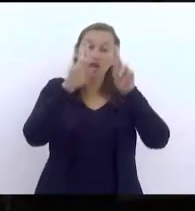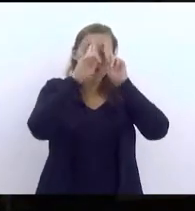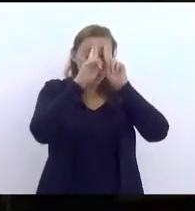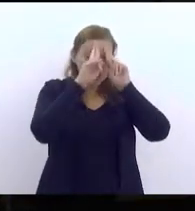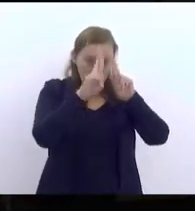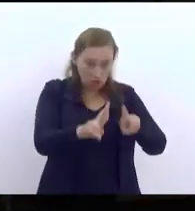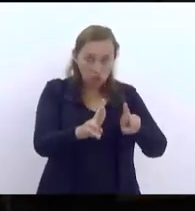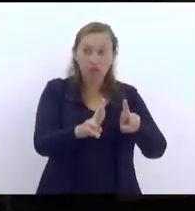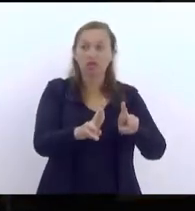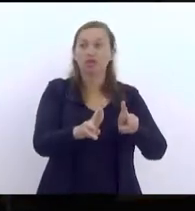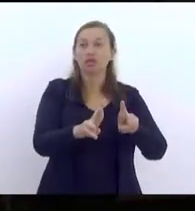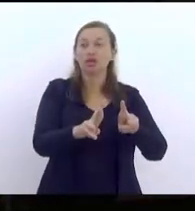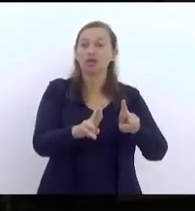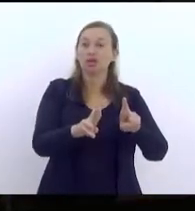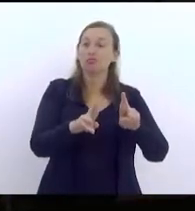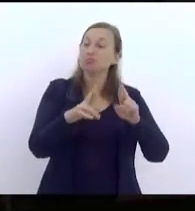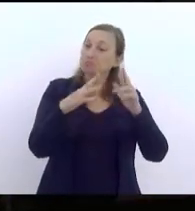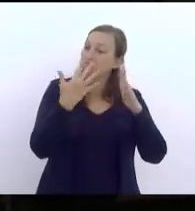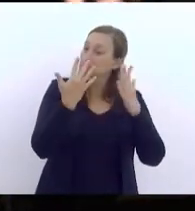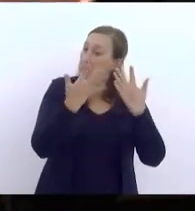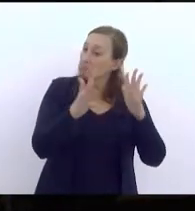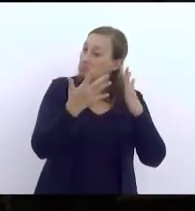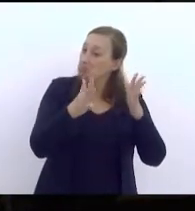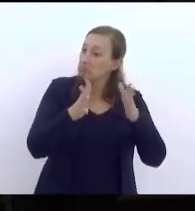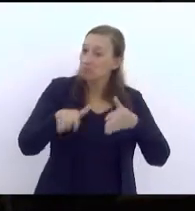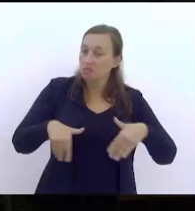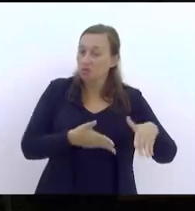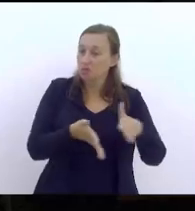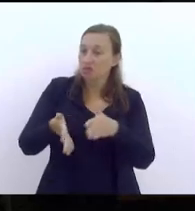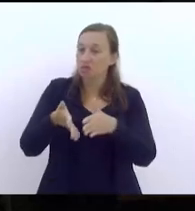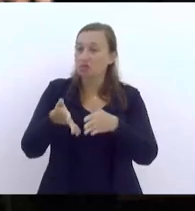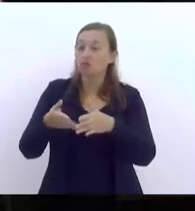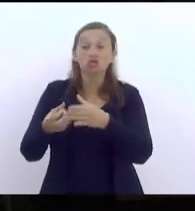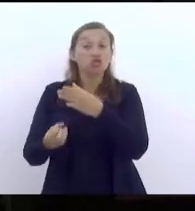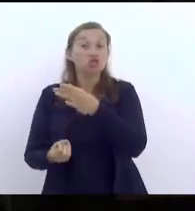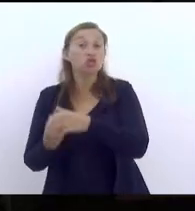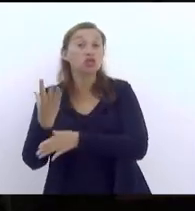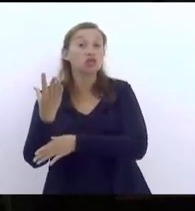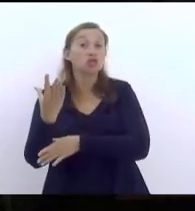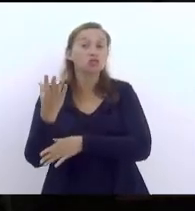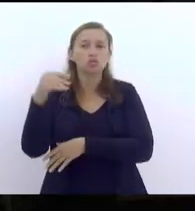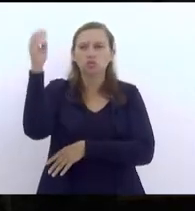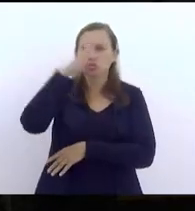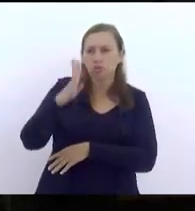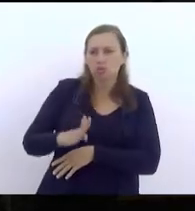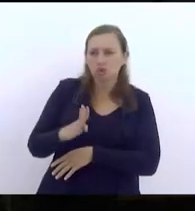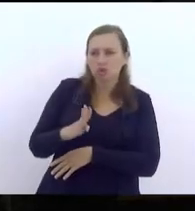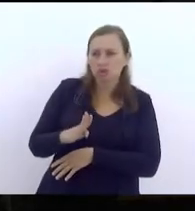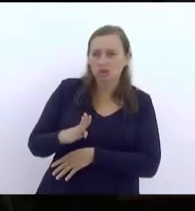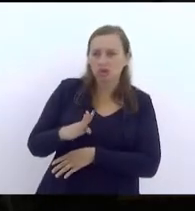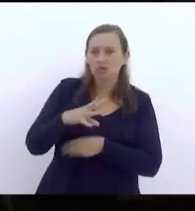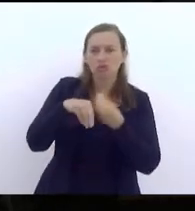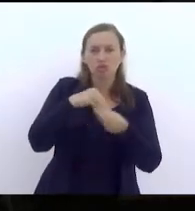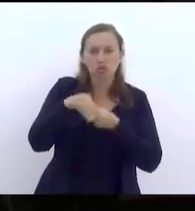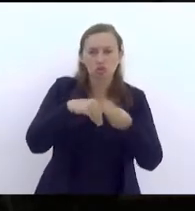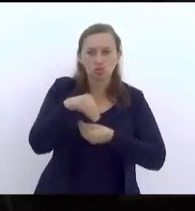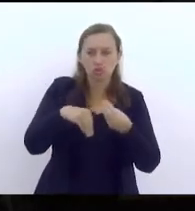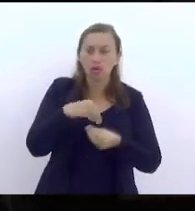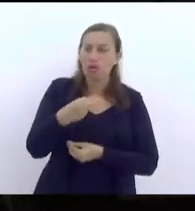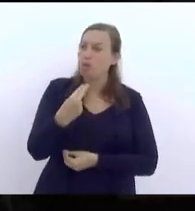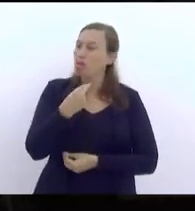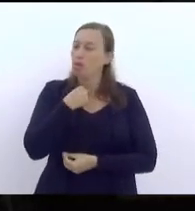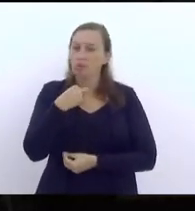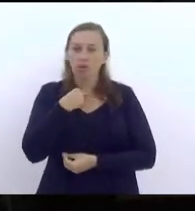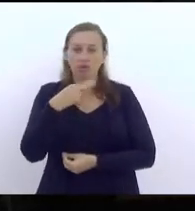respeitar e louvar esse caminho de construção de um Brasil miscigenado. Mas não